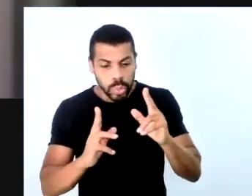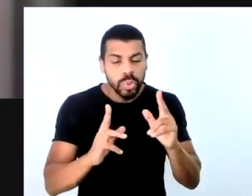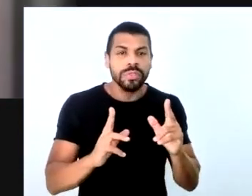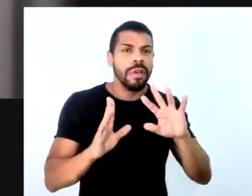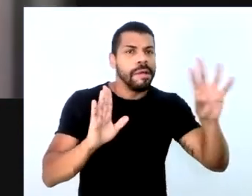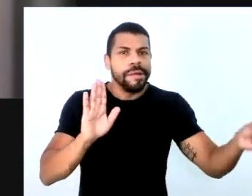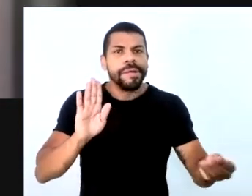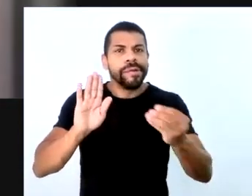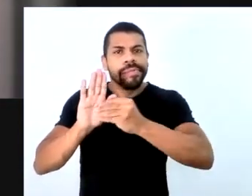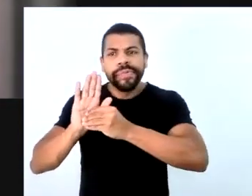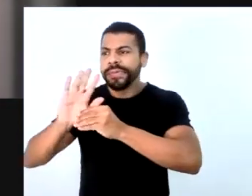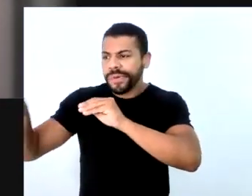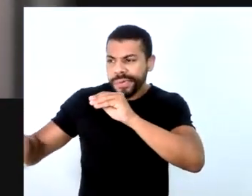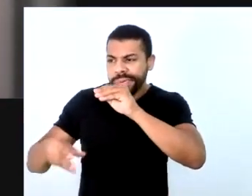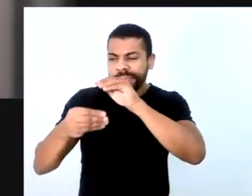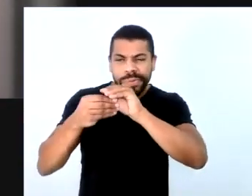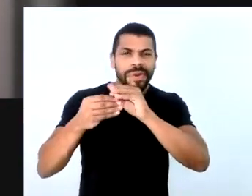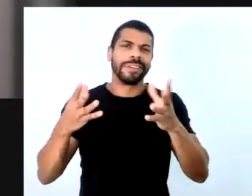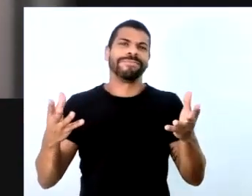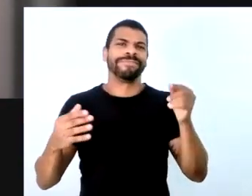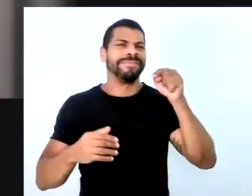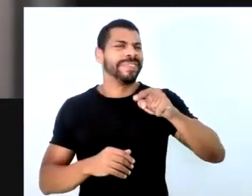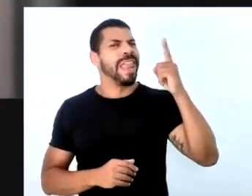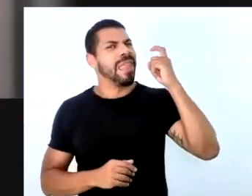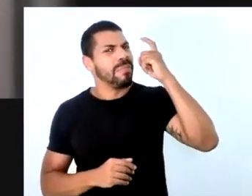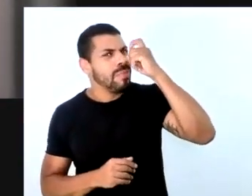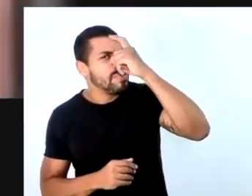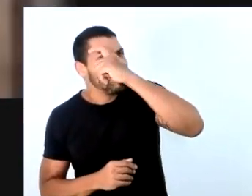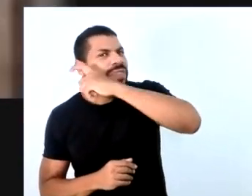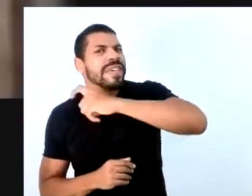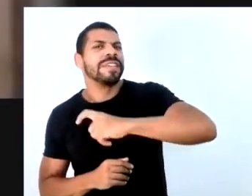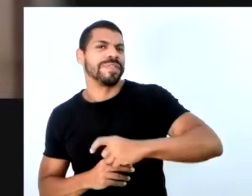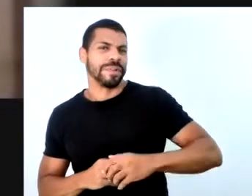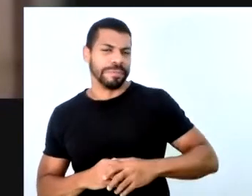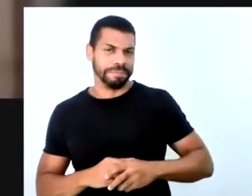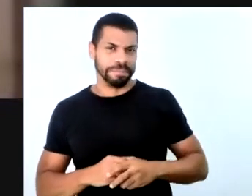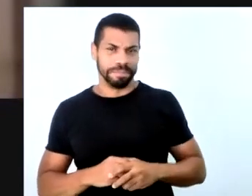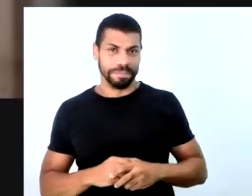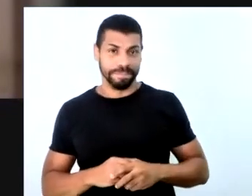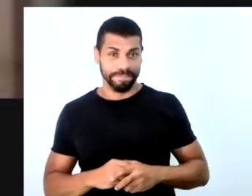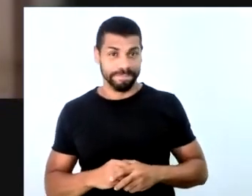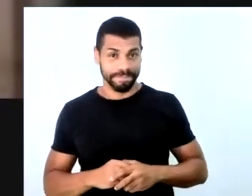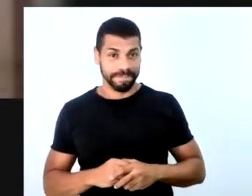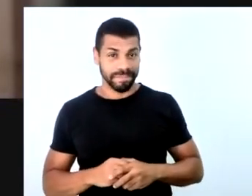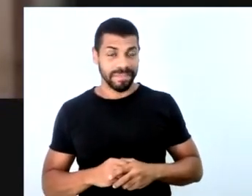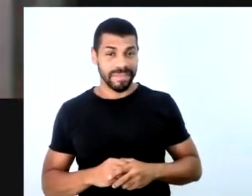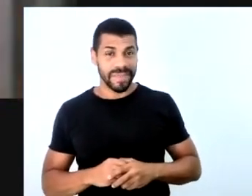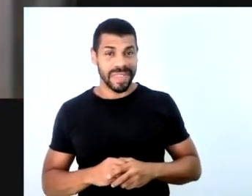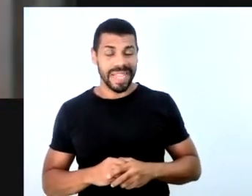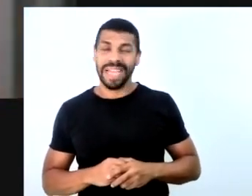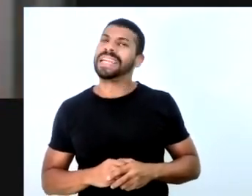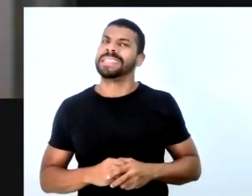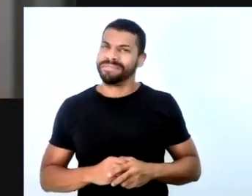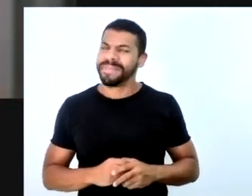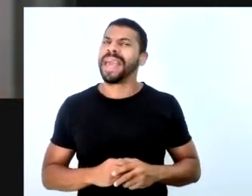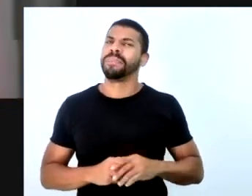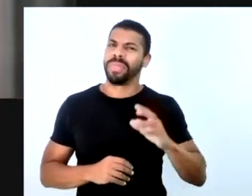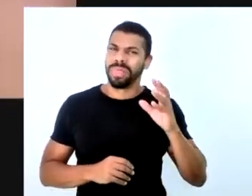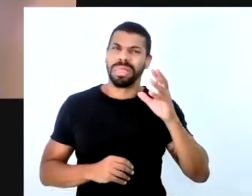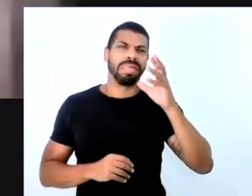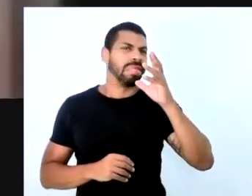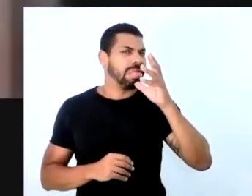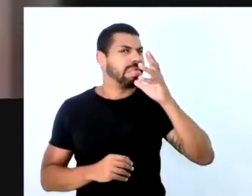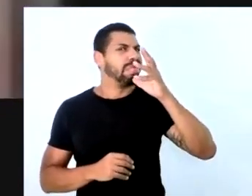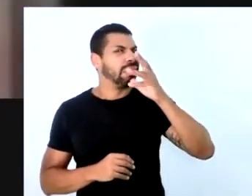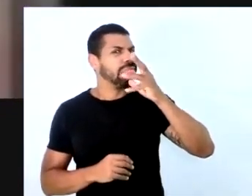rápida, mas até você fazer o corte, subir o corte, descer o corte e, né, ter